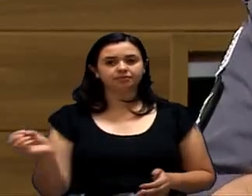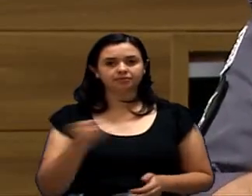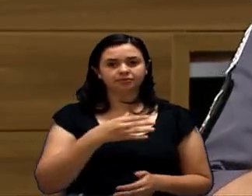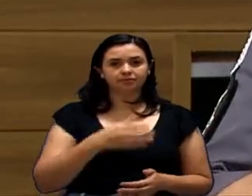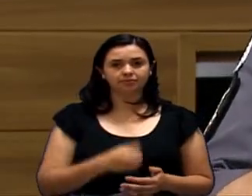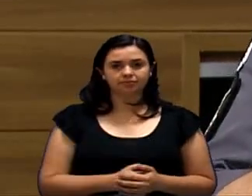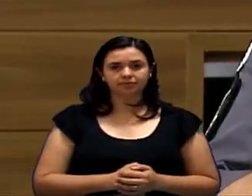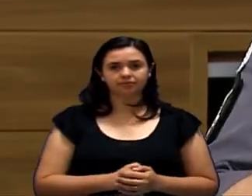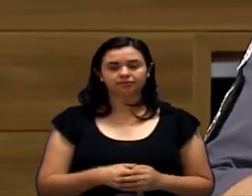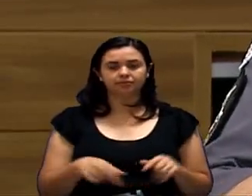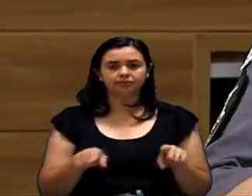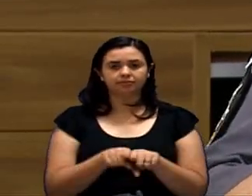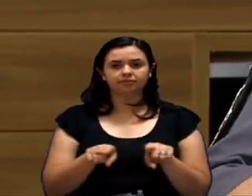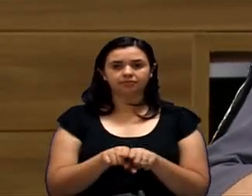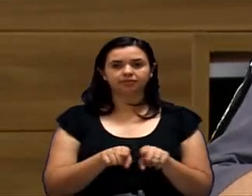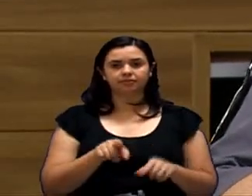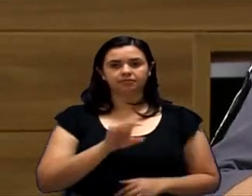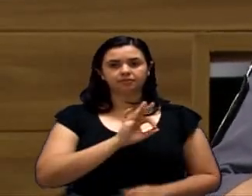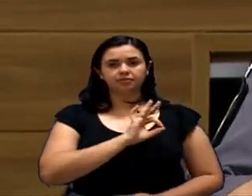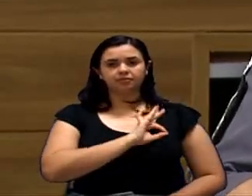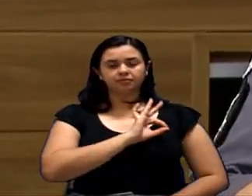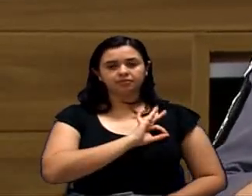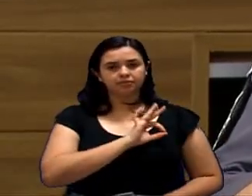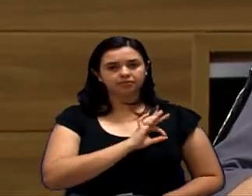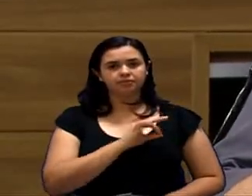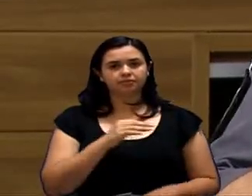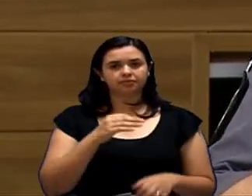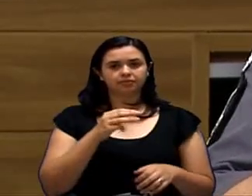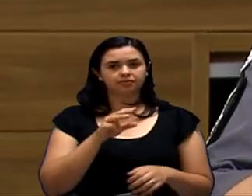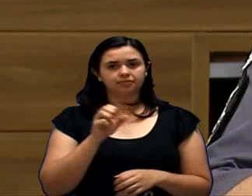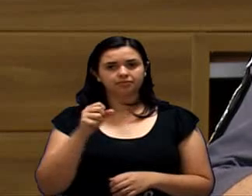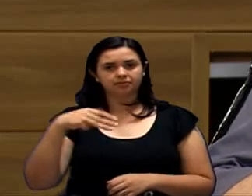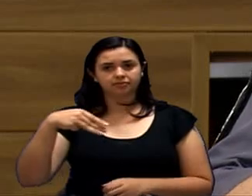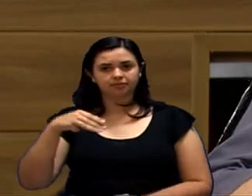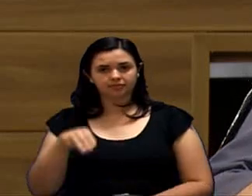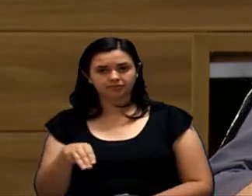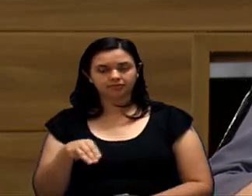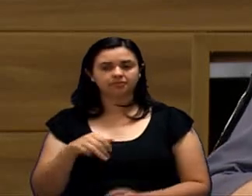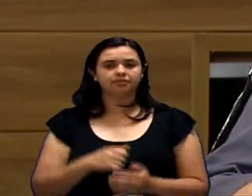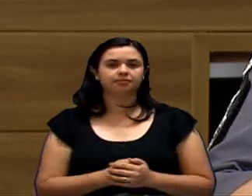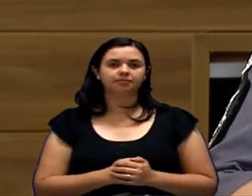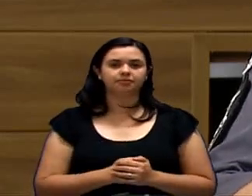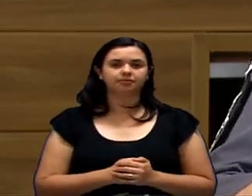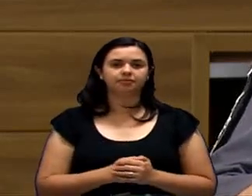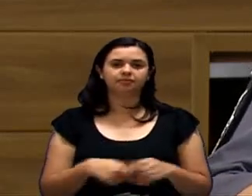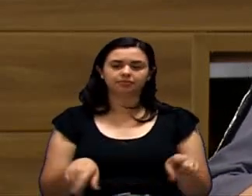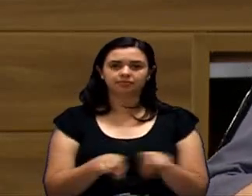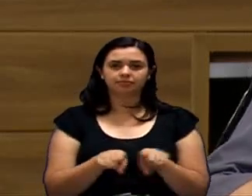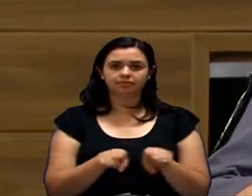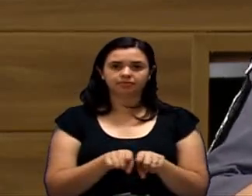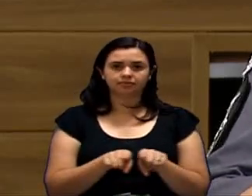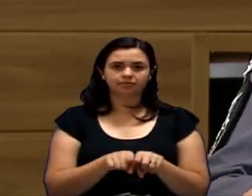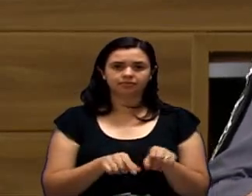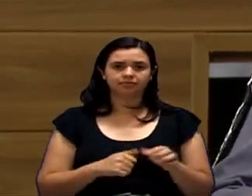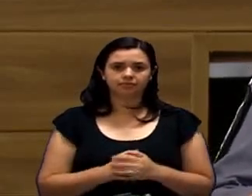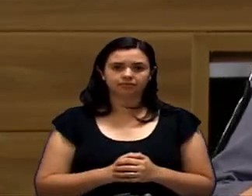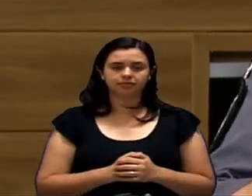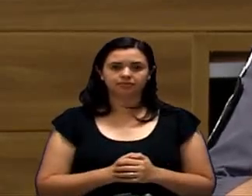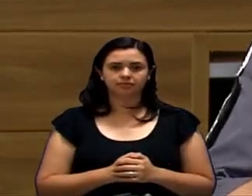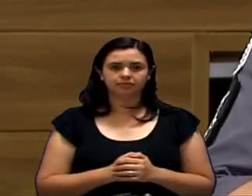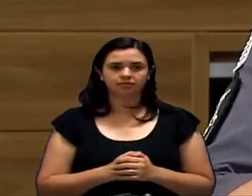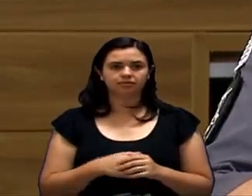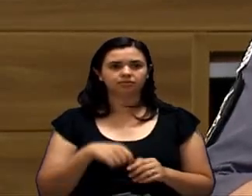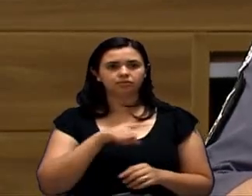para as companhias da Polícia Militar aqui, que nós temos 6 companhias no município, para realocar os policiais. E, então, ele não pôde